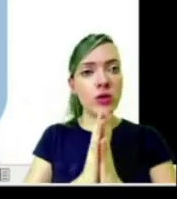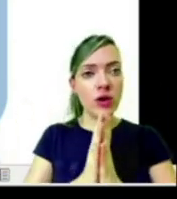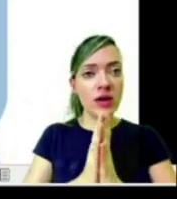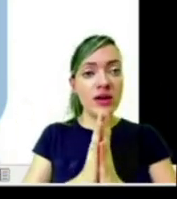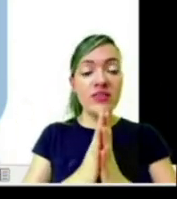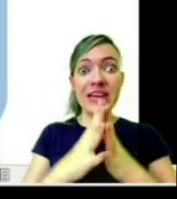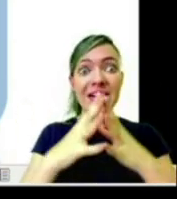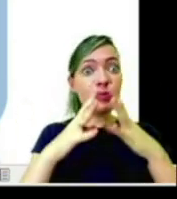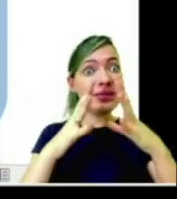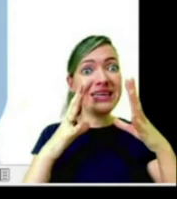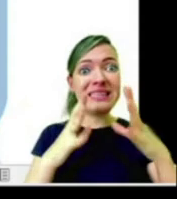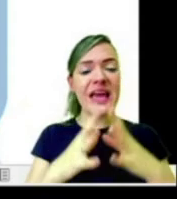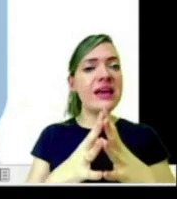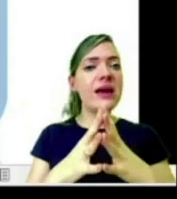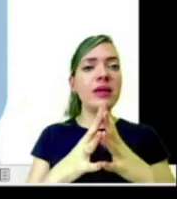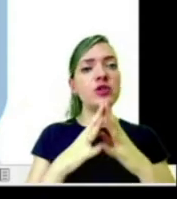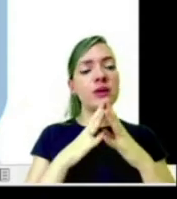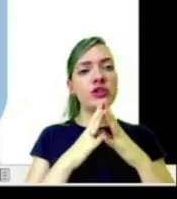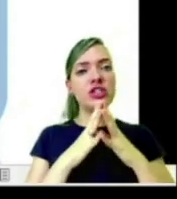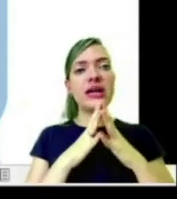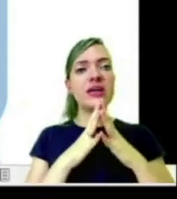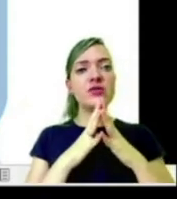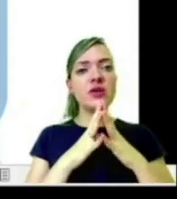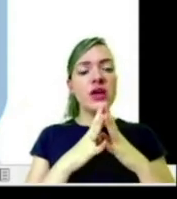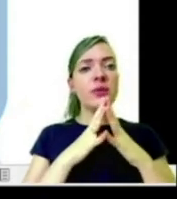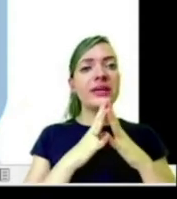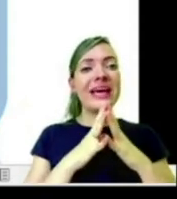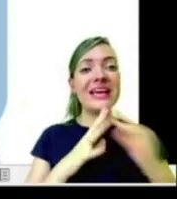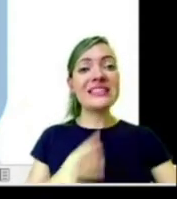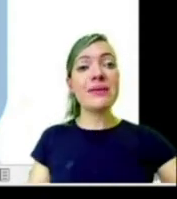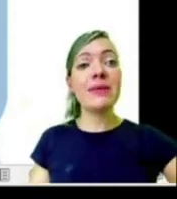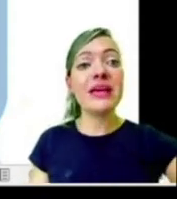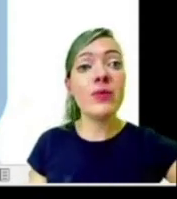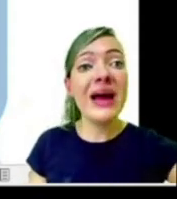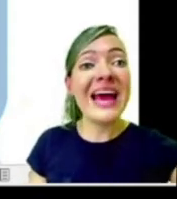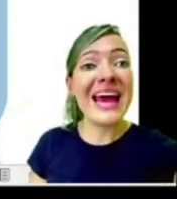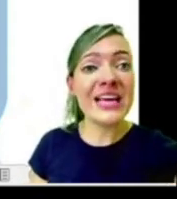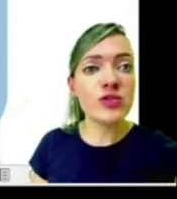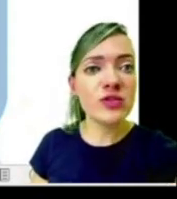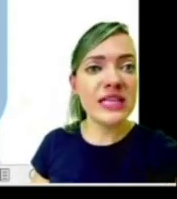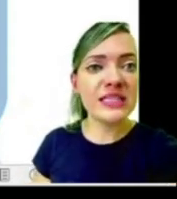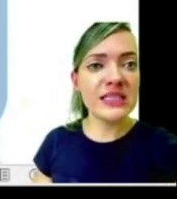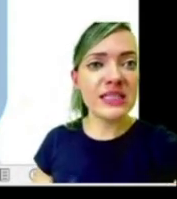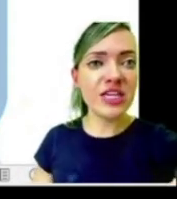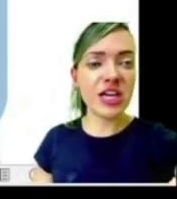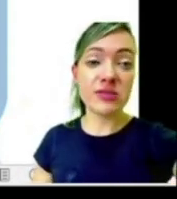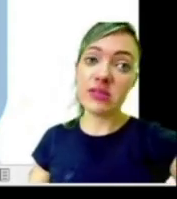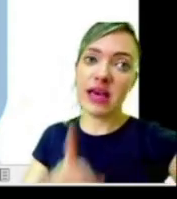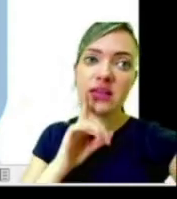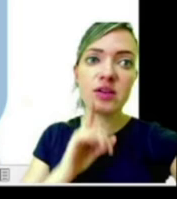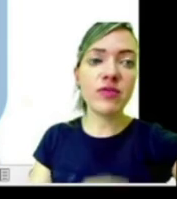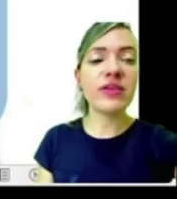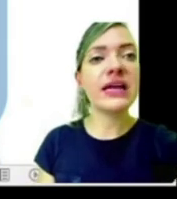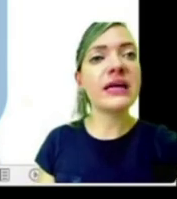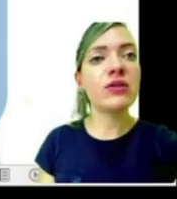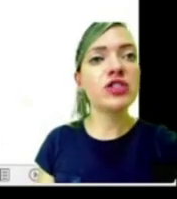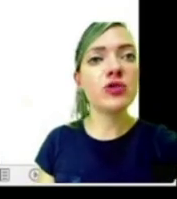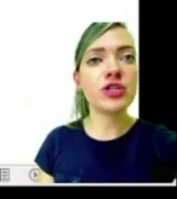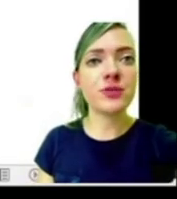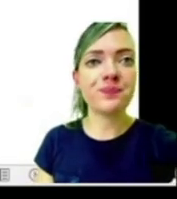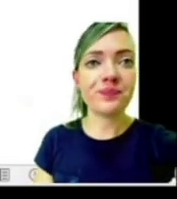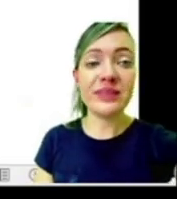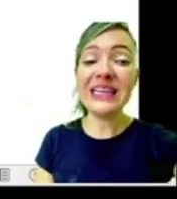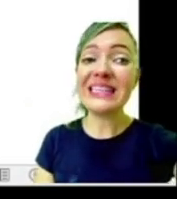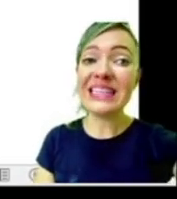ao redor ficaram inteiramente prejudicados porque receberam restos desses dejetos. E é isso que eu vou falar na aula